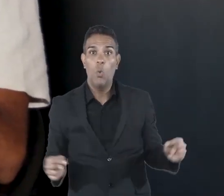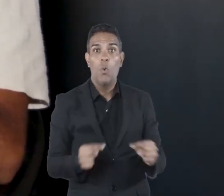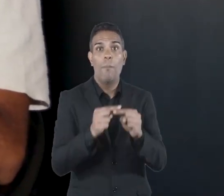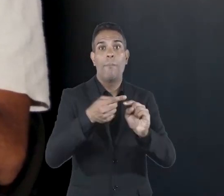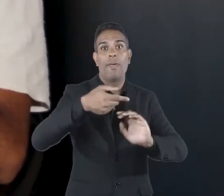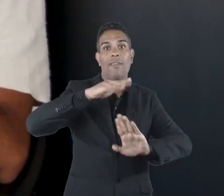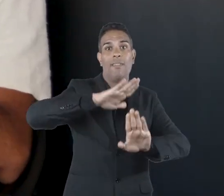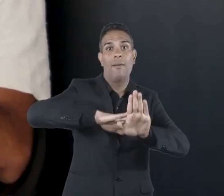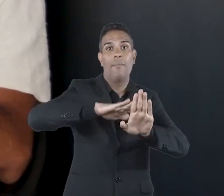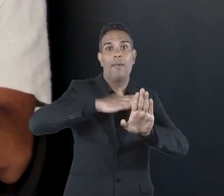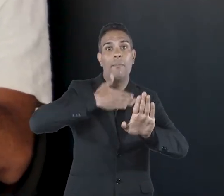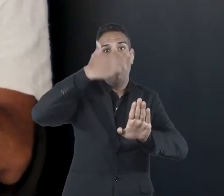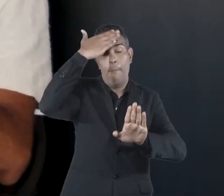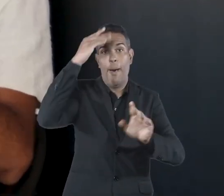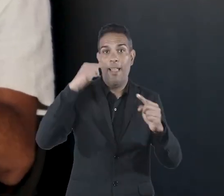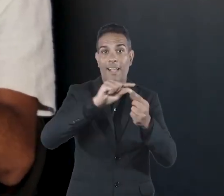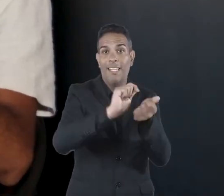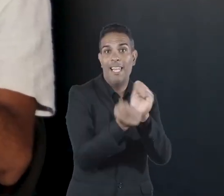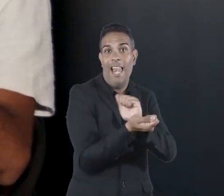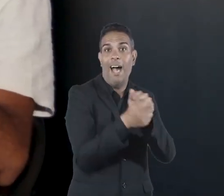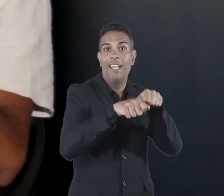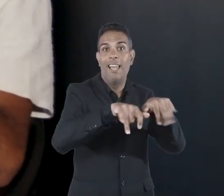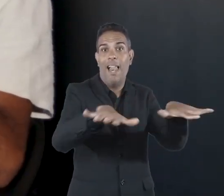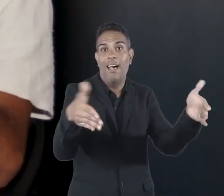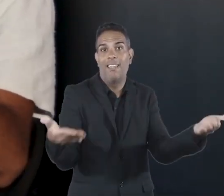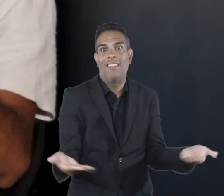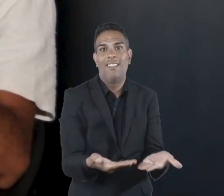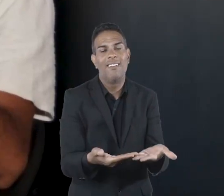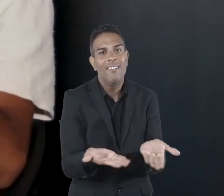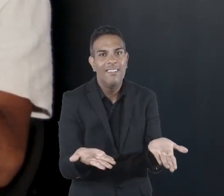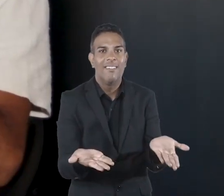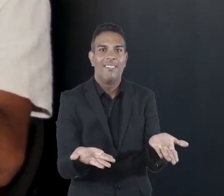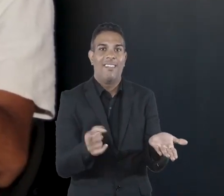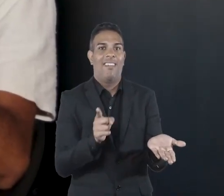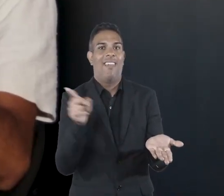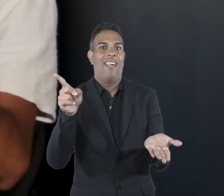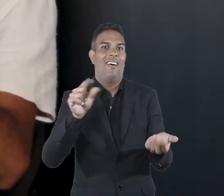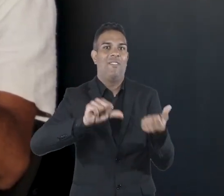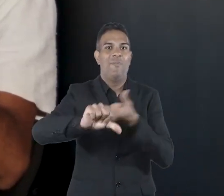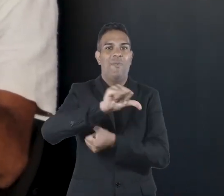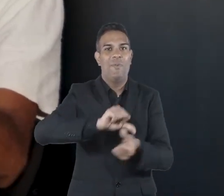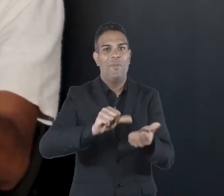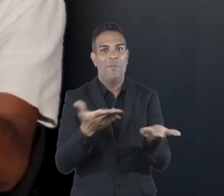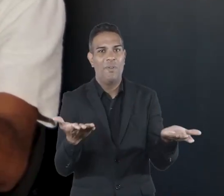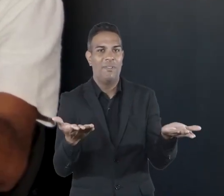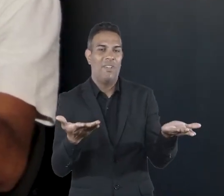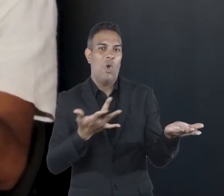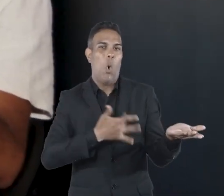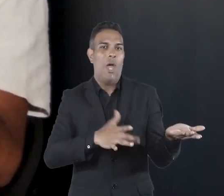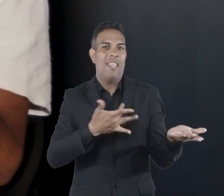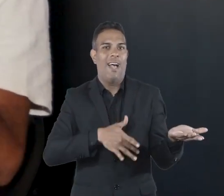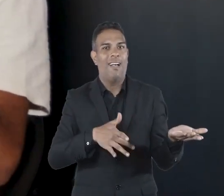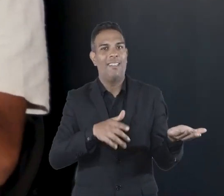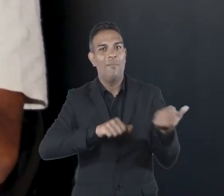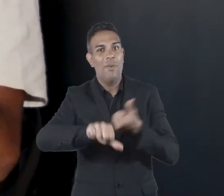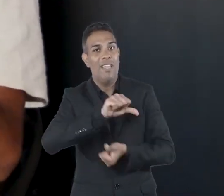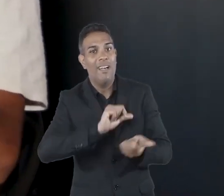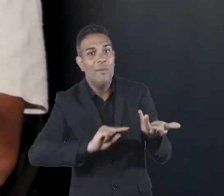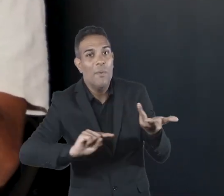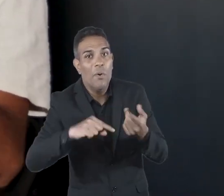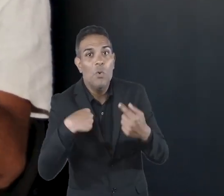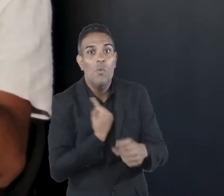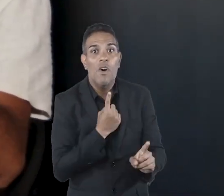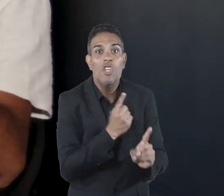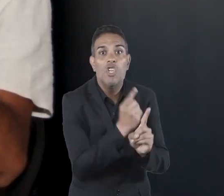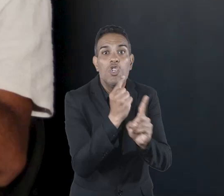mesquinho, esses dias mesquinho, que é por causa do S carioca virou mas é mesquinho. É coitado em árabe, em português virou pão